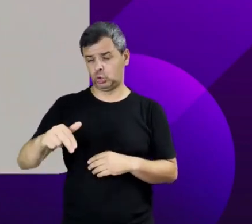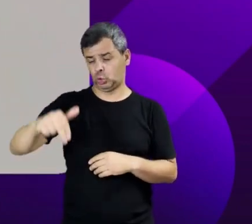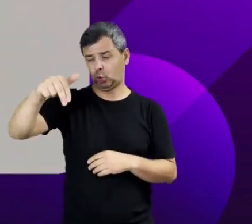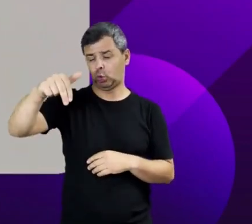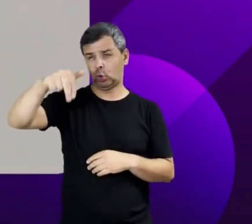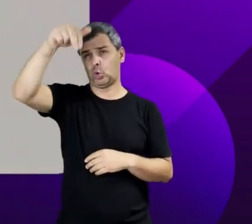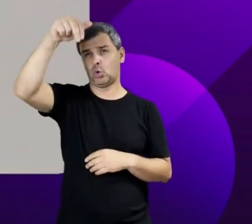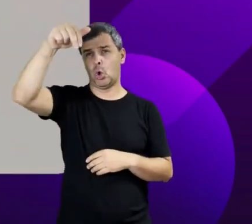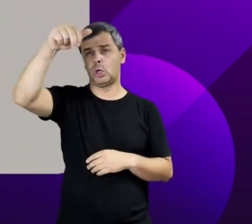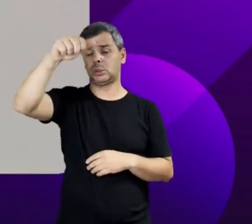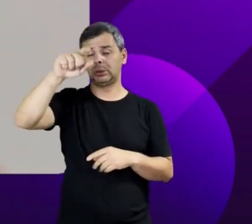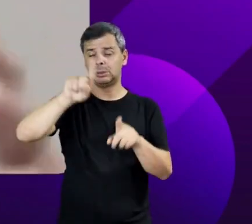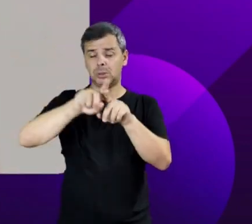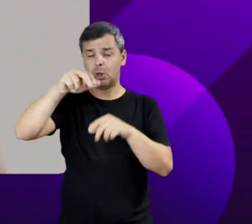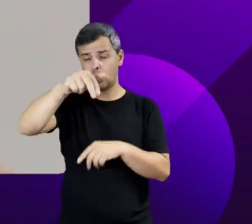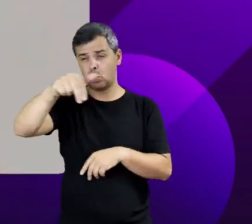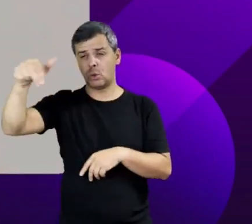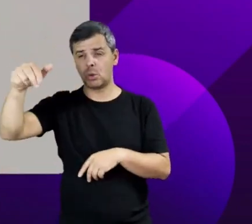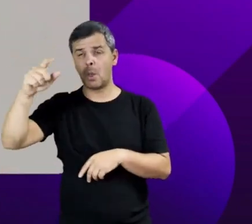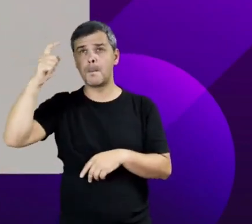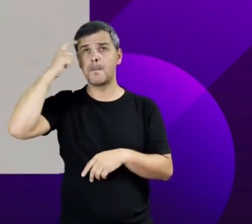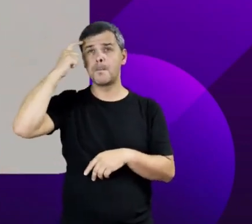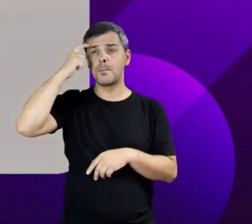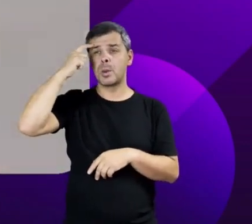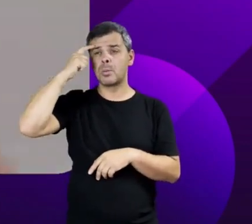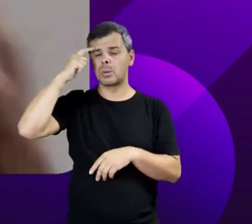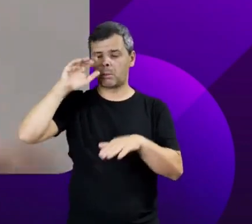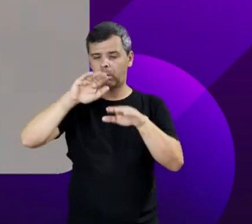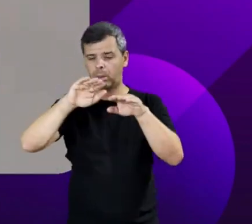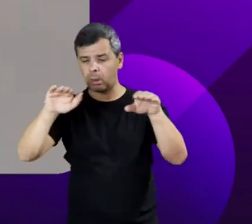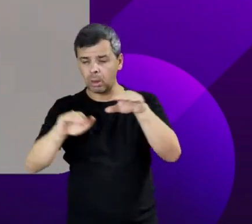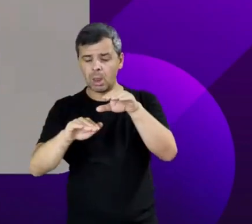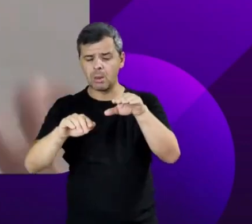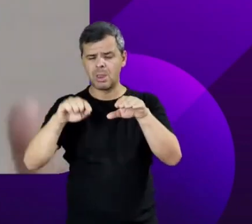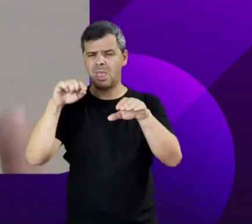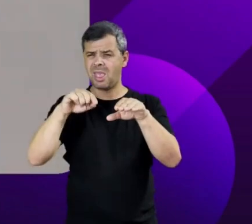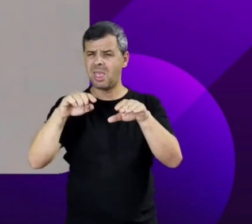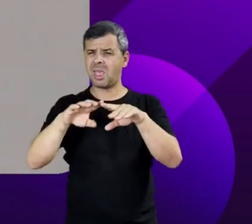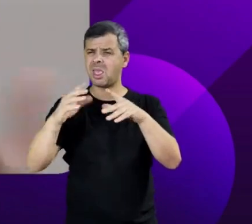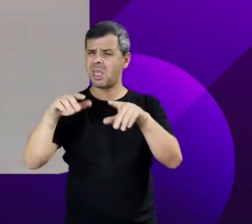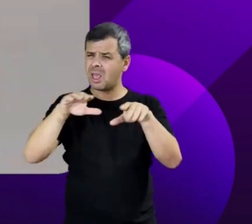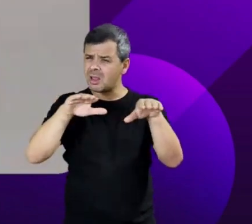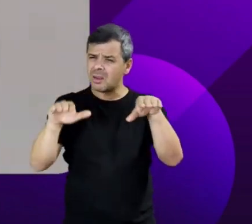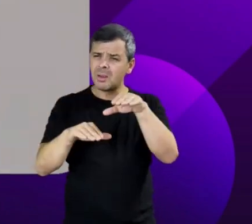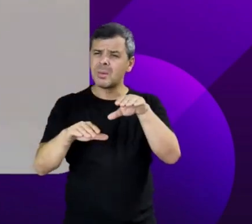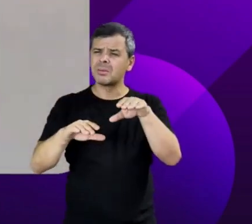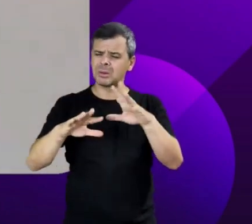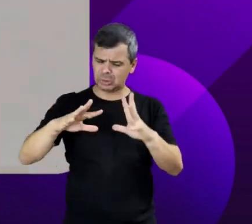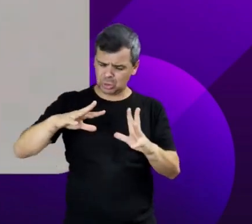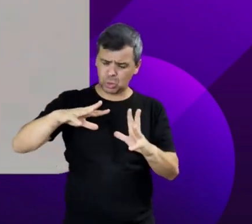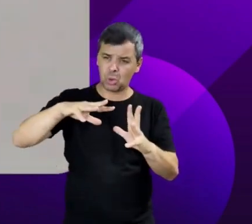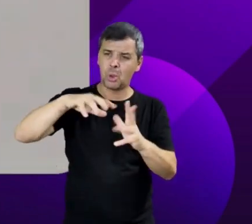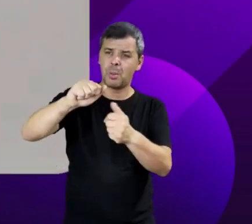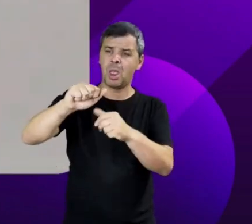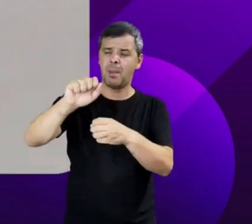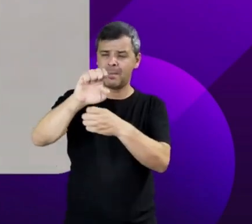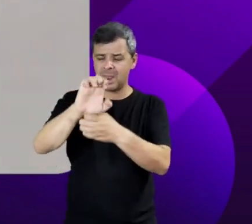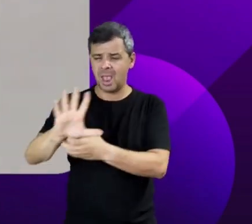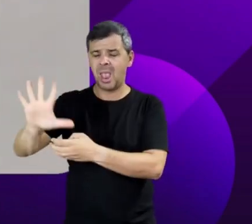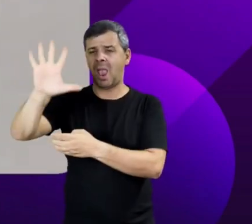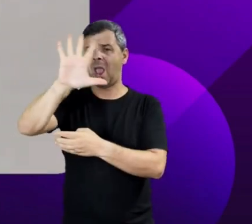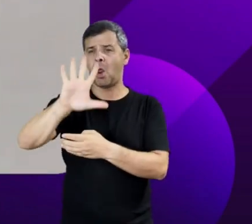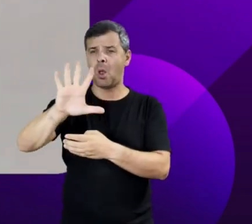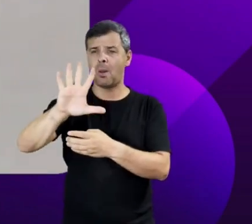do nordeste, enfim, nós pensamos nesses desequilíbrios que atingem escalas globais. A Europa passa